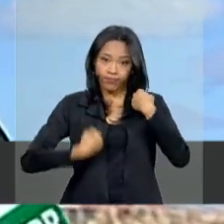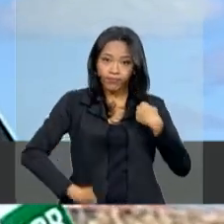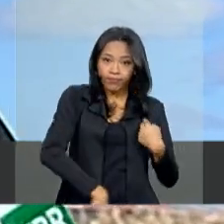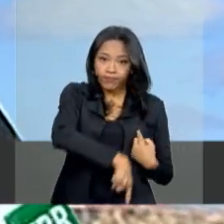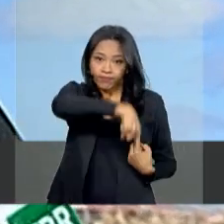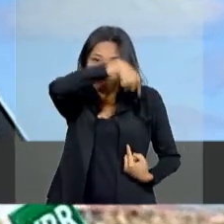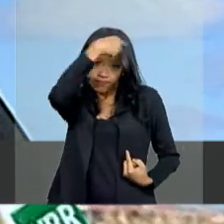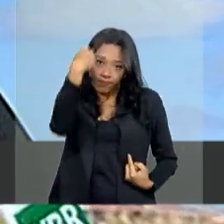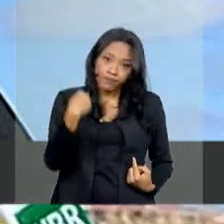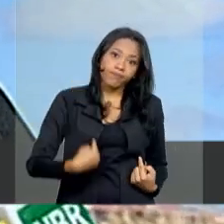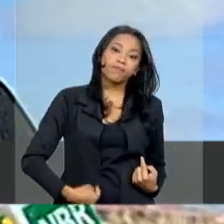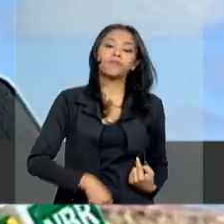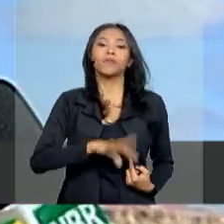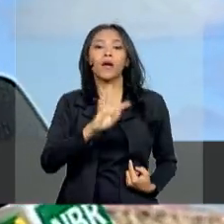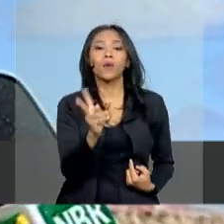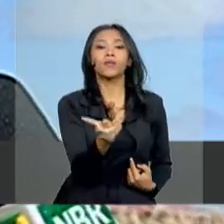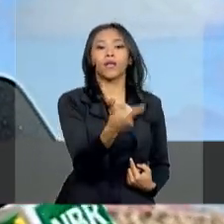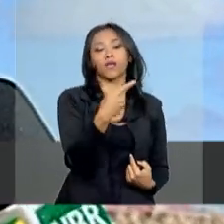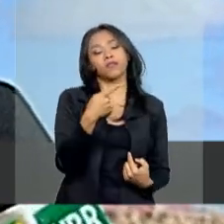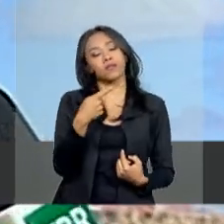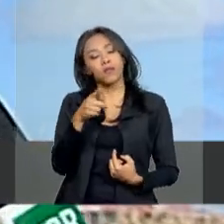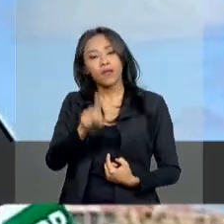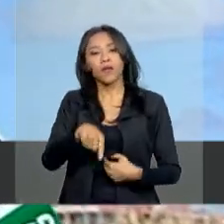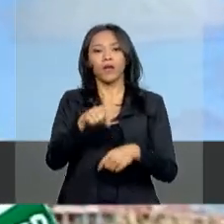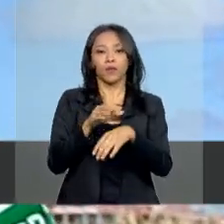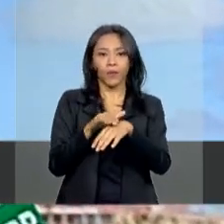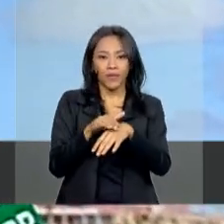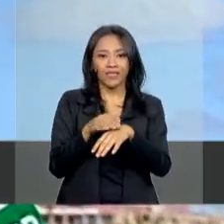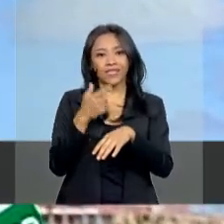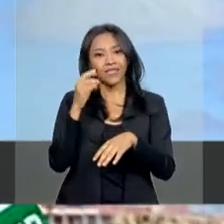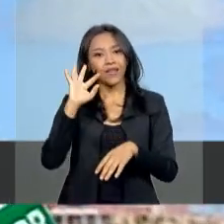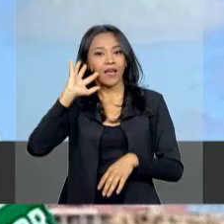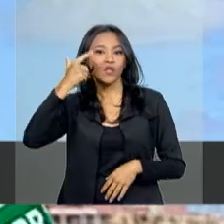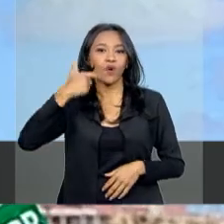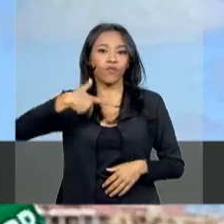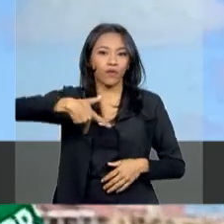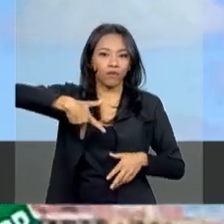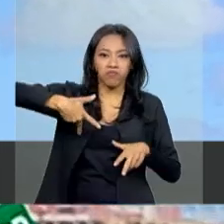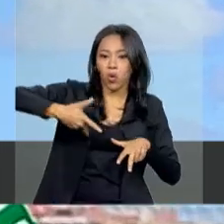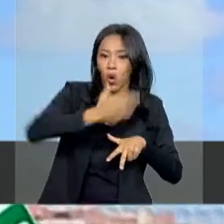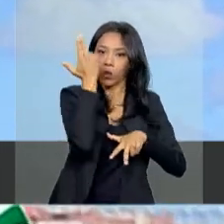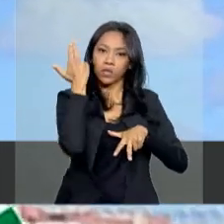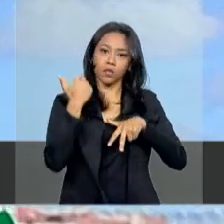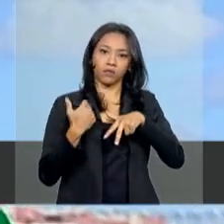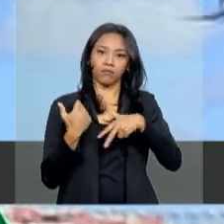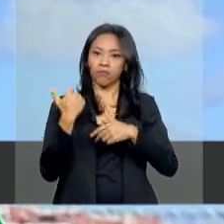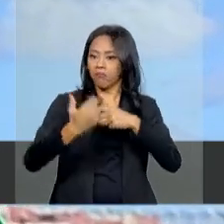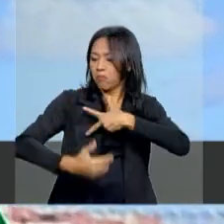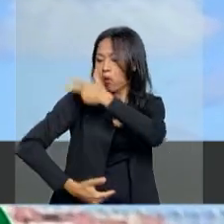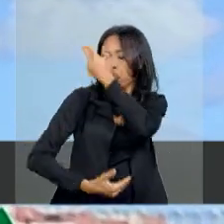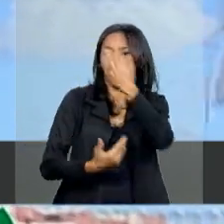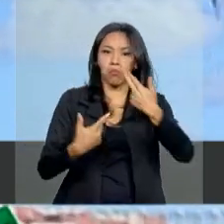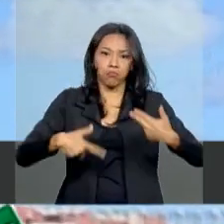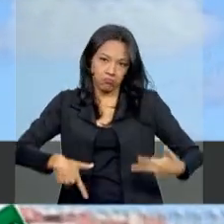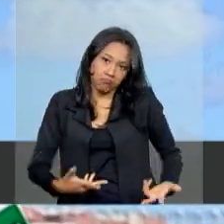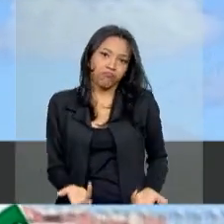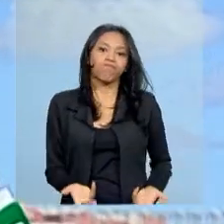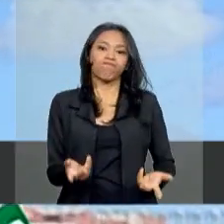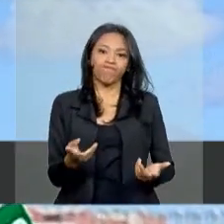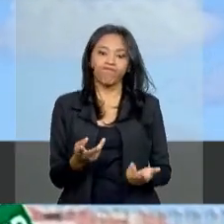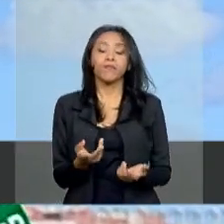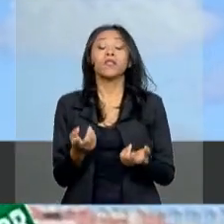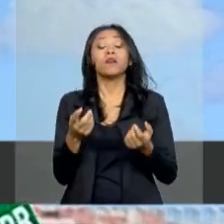trombas gente obliterante que são as doenças que acabo amputando os membros mas o final de tudo o que a gente